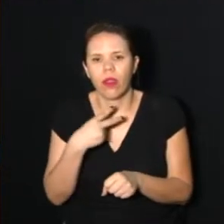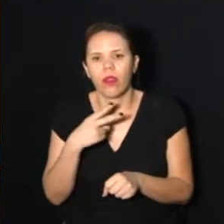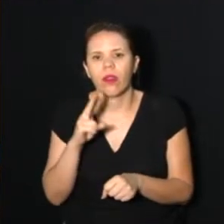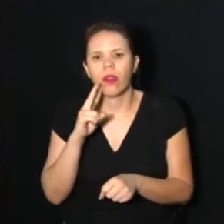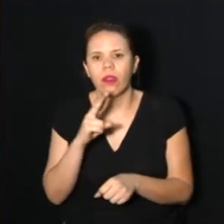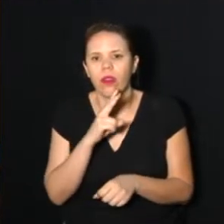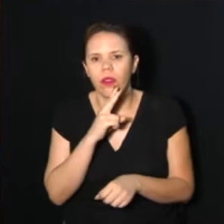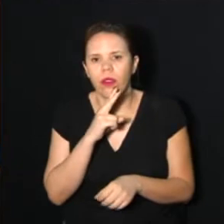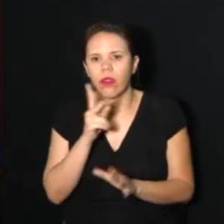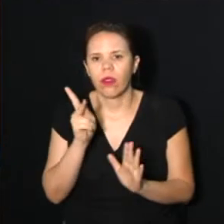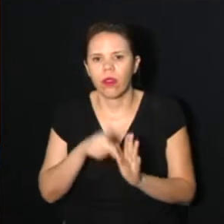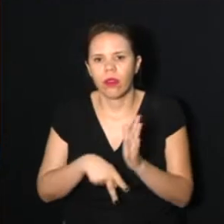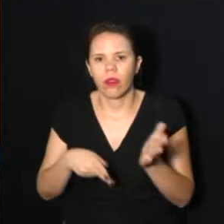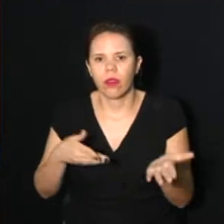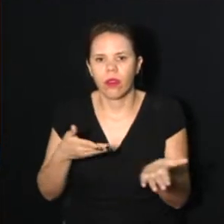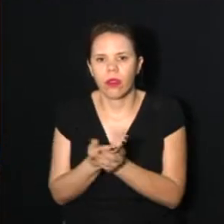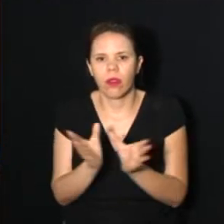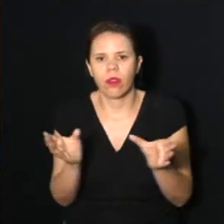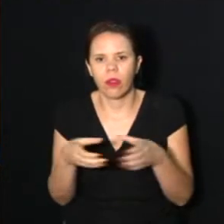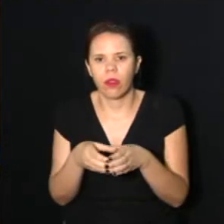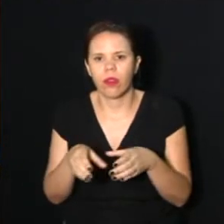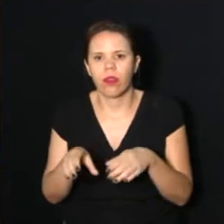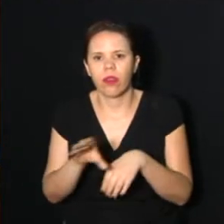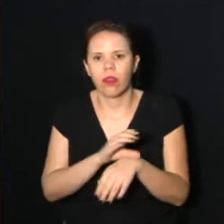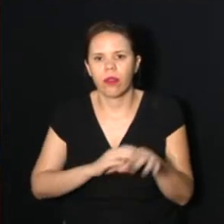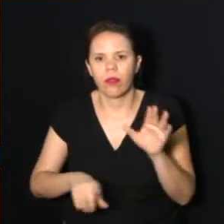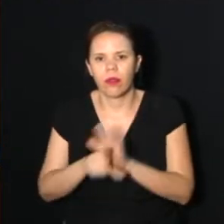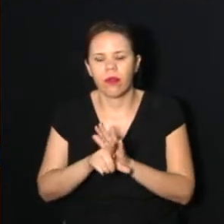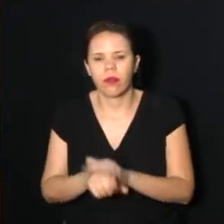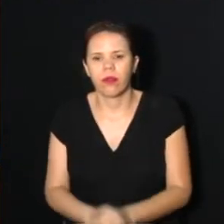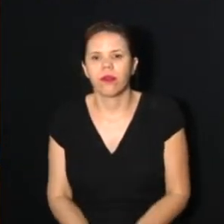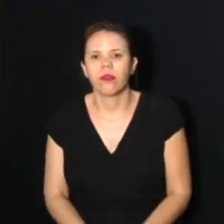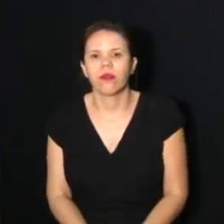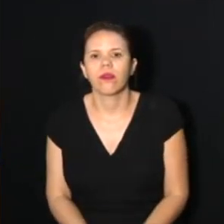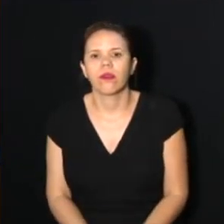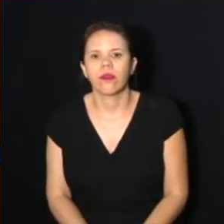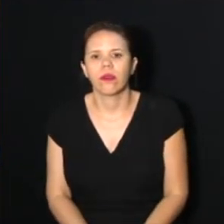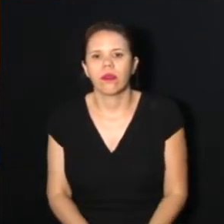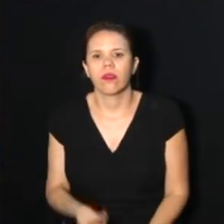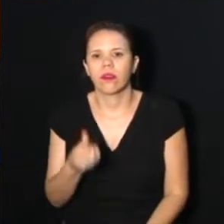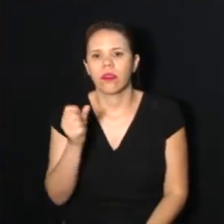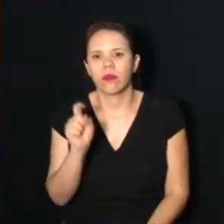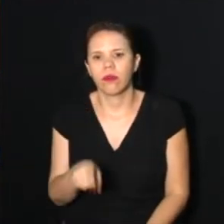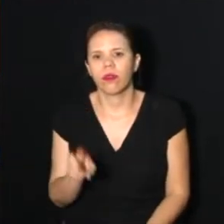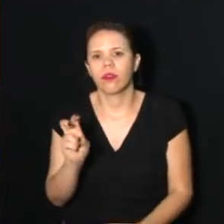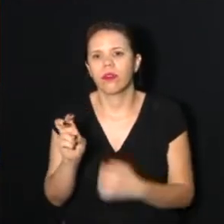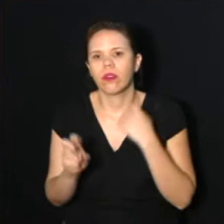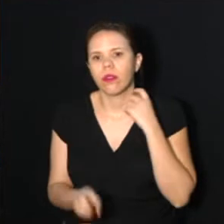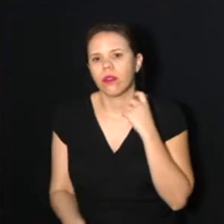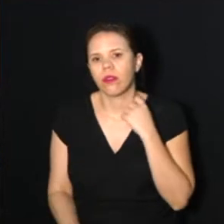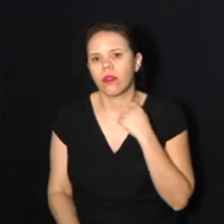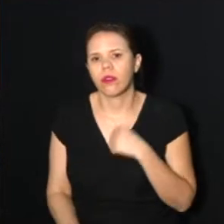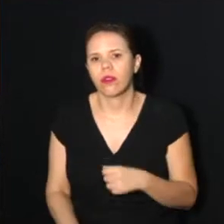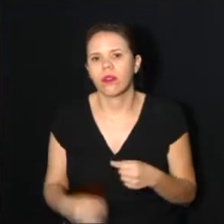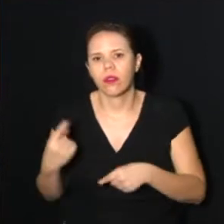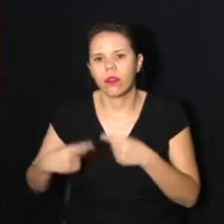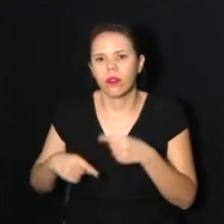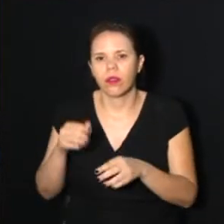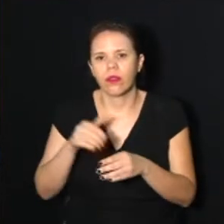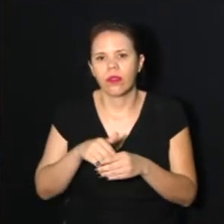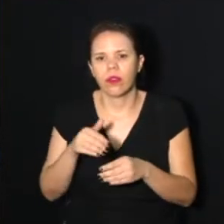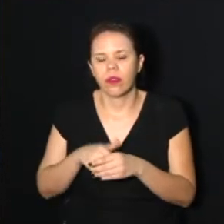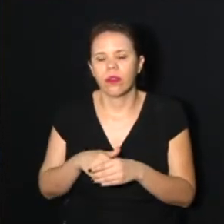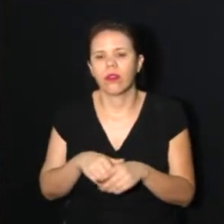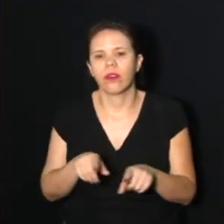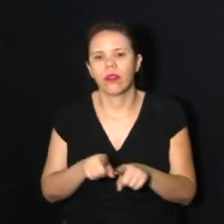Gratti, o projeto está aprovado pela Comissão de Constituição e Legalidade. Item 6.5. Discussão e votação do parecer